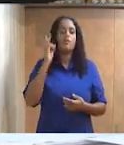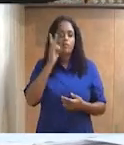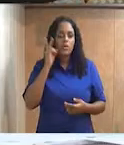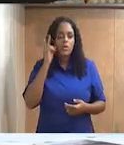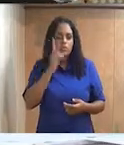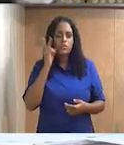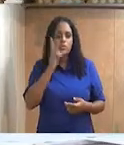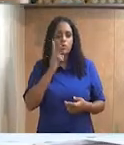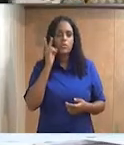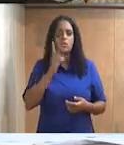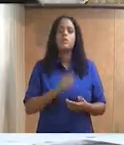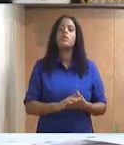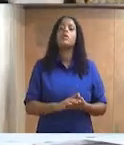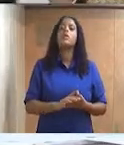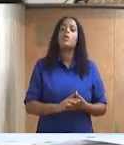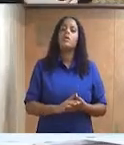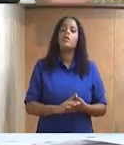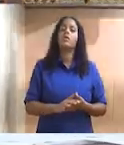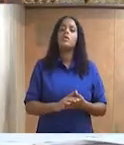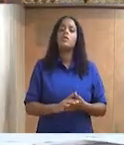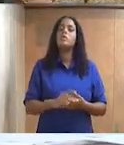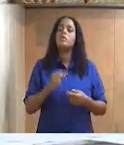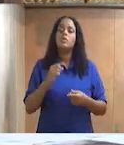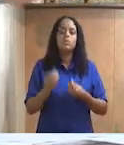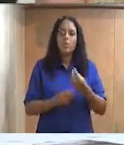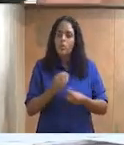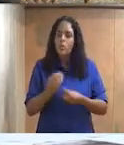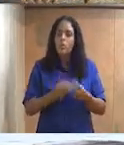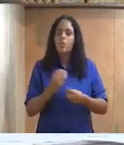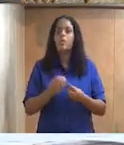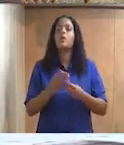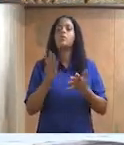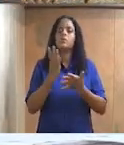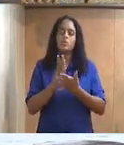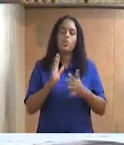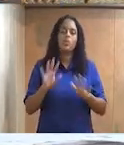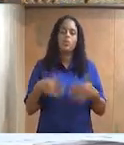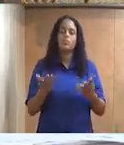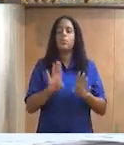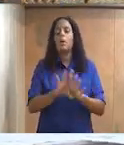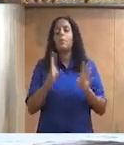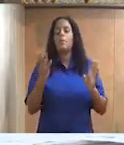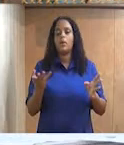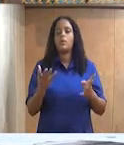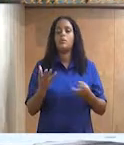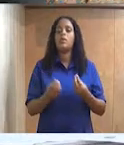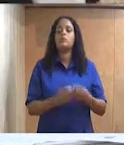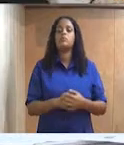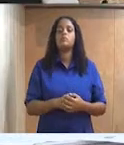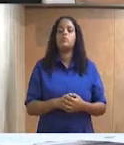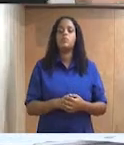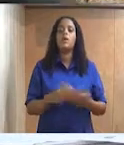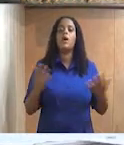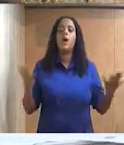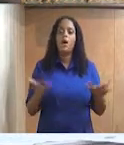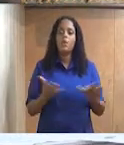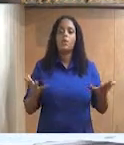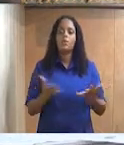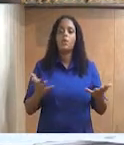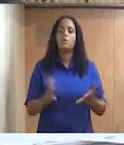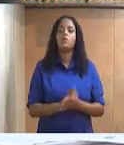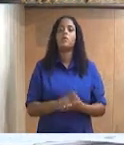questão de ordem. No momento de votação, não cabe questão de ordem quando a votação está aberta. Não cabe. E agora já está encerrada a